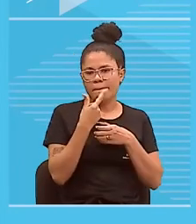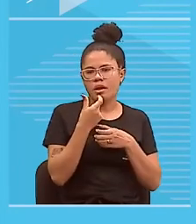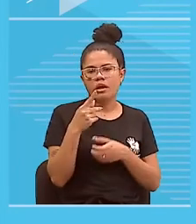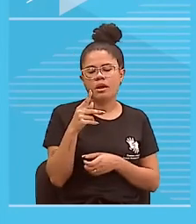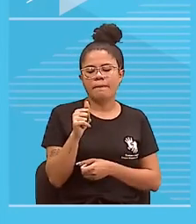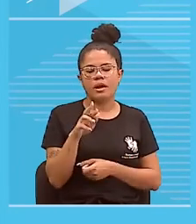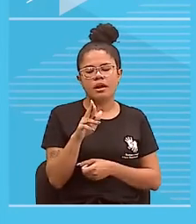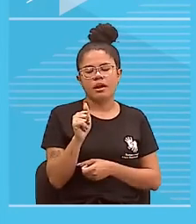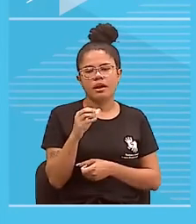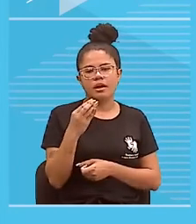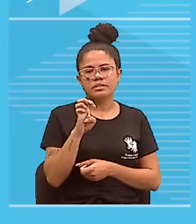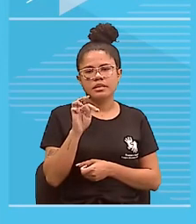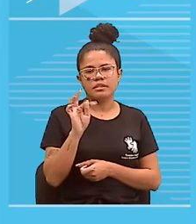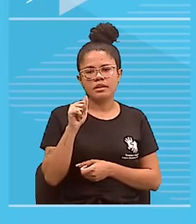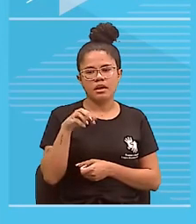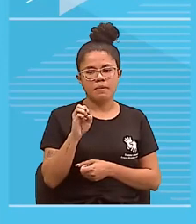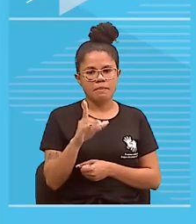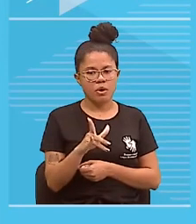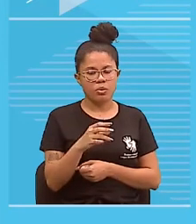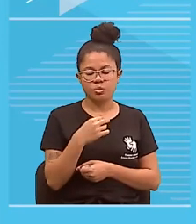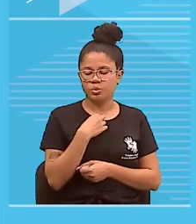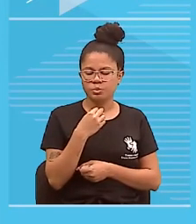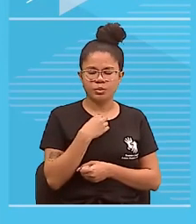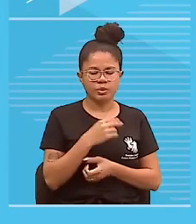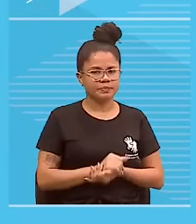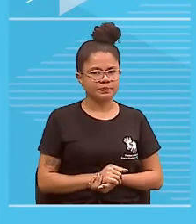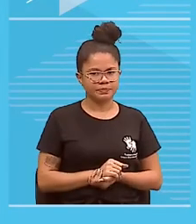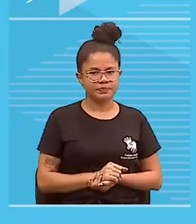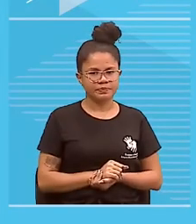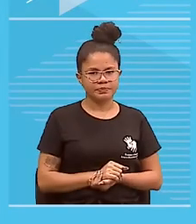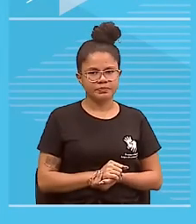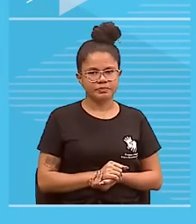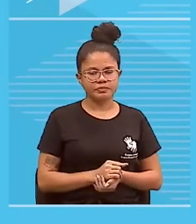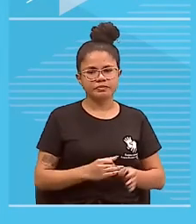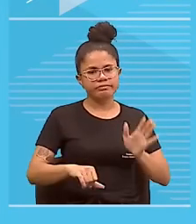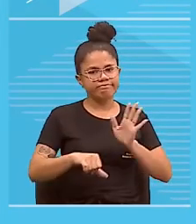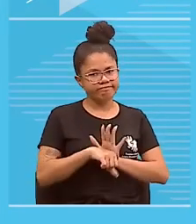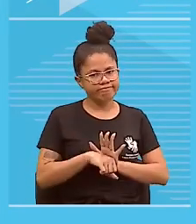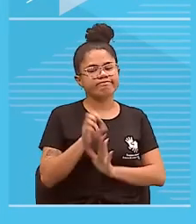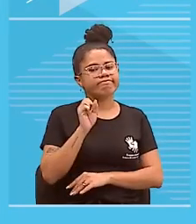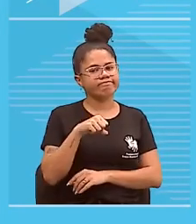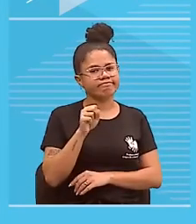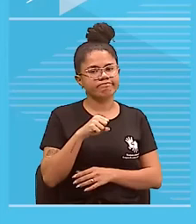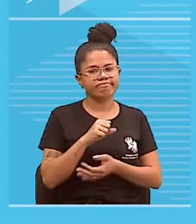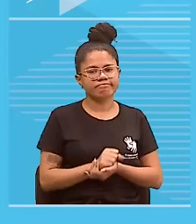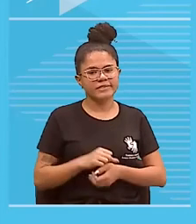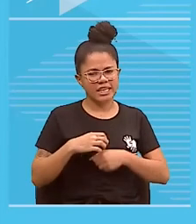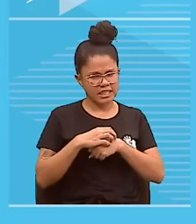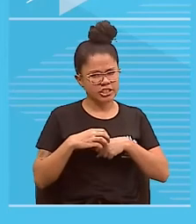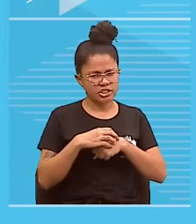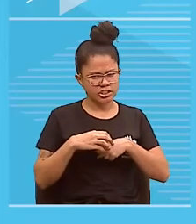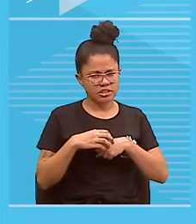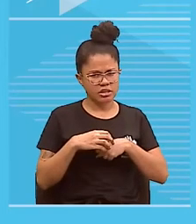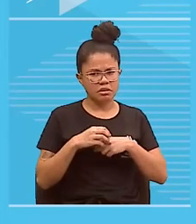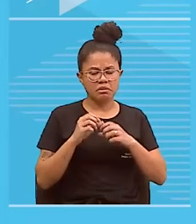não viu ou não faço isso não é um crime com você mesmo tu tem alergia a dipirona é Dulce aí